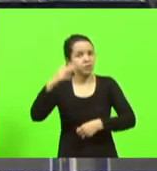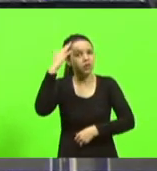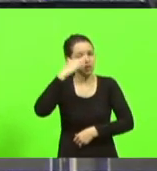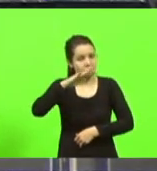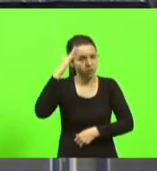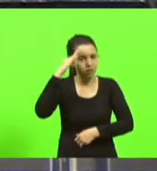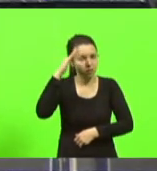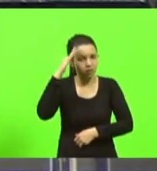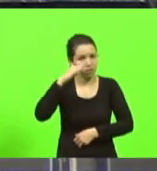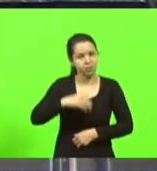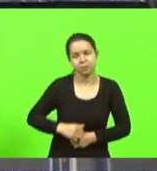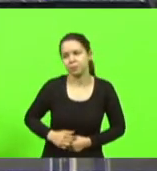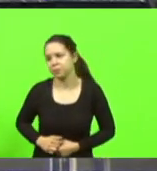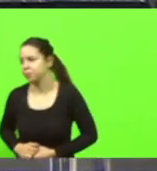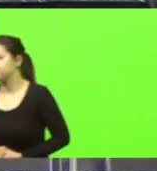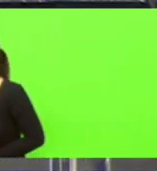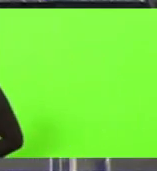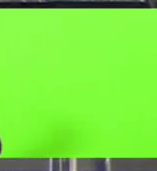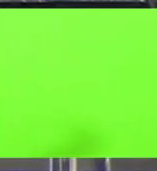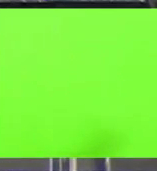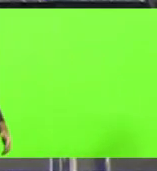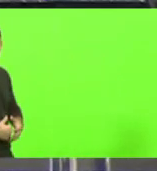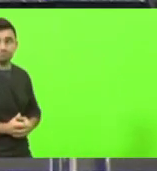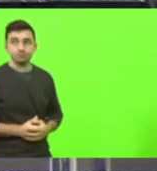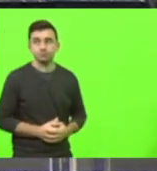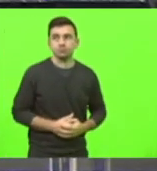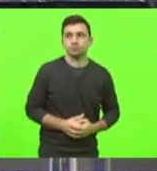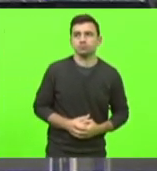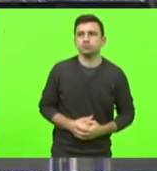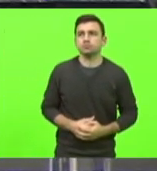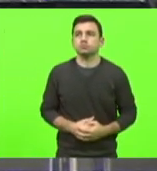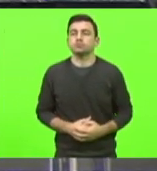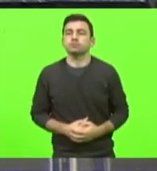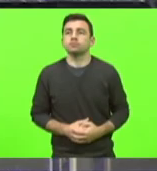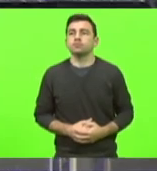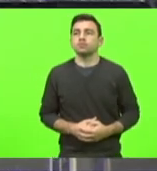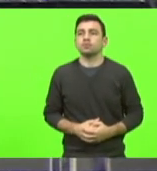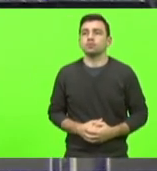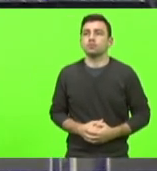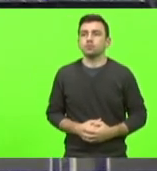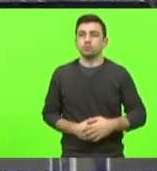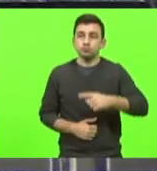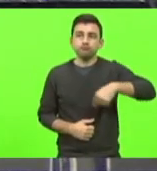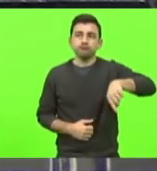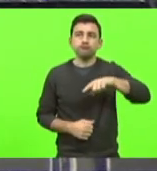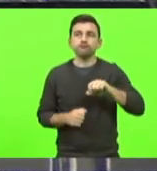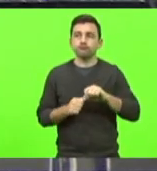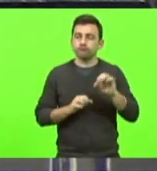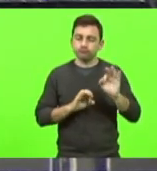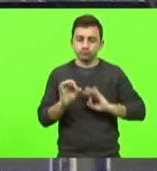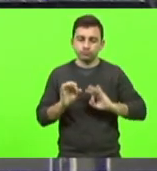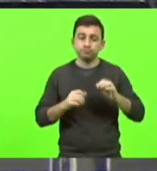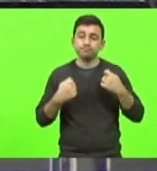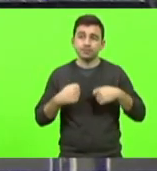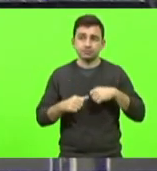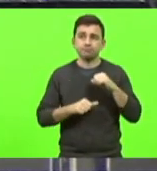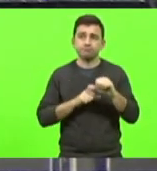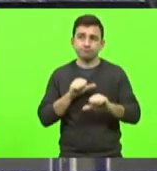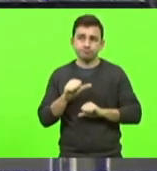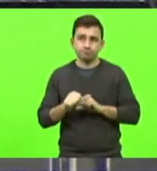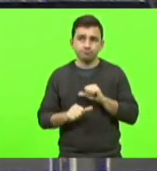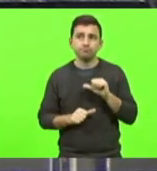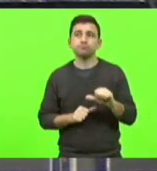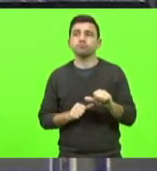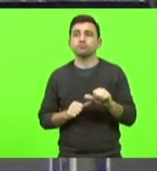que o que está sendo feito agora aqui é preciso fazer uma reforma e as preciso de pássaros